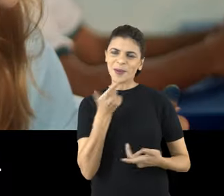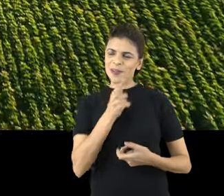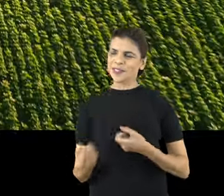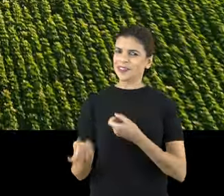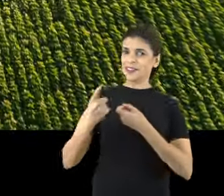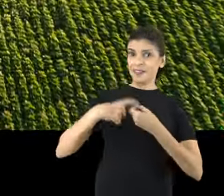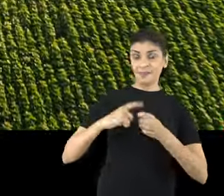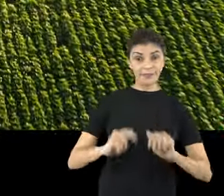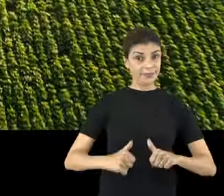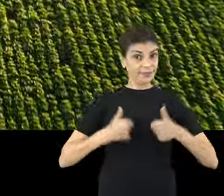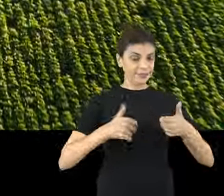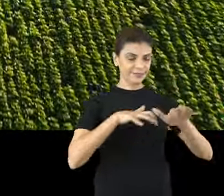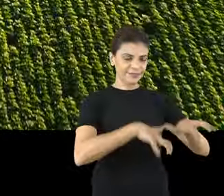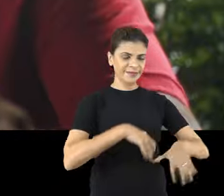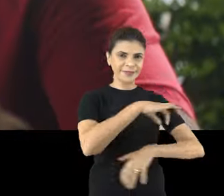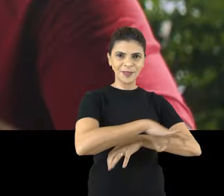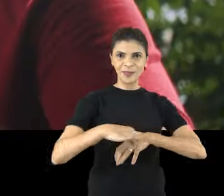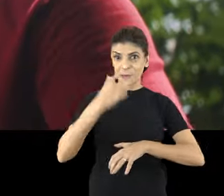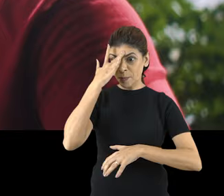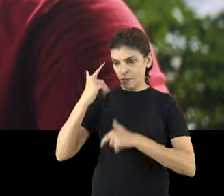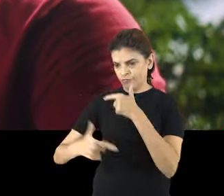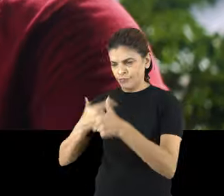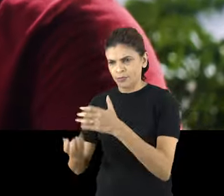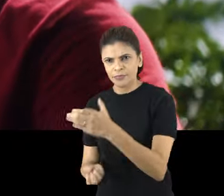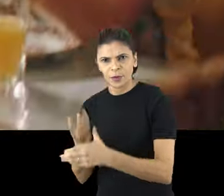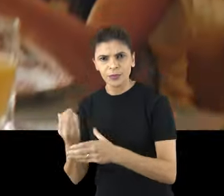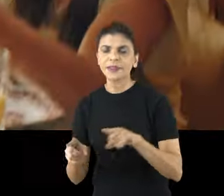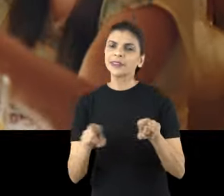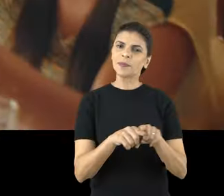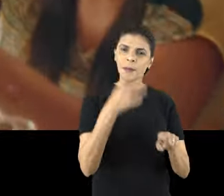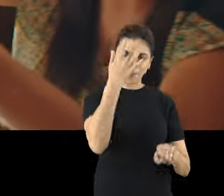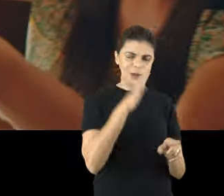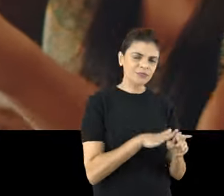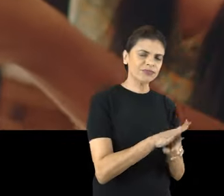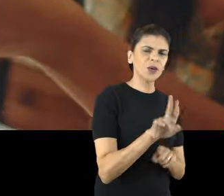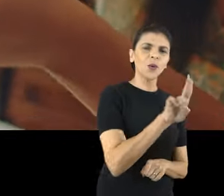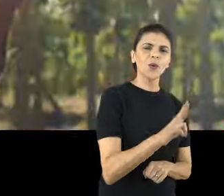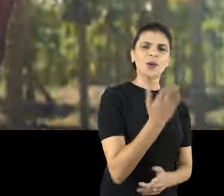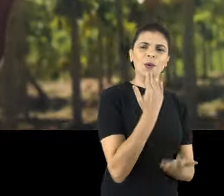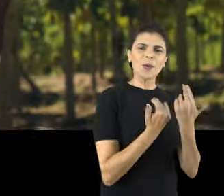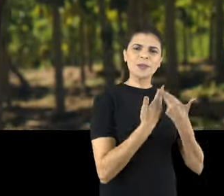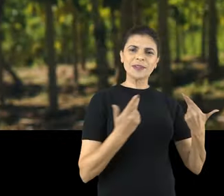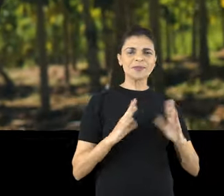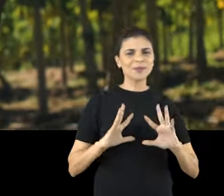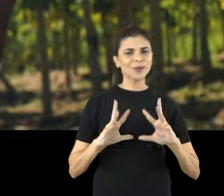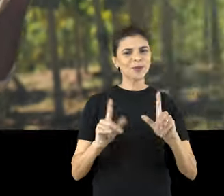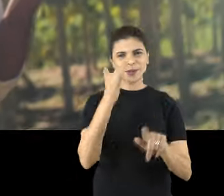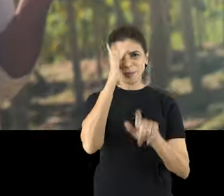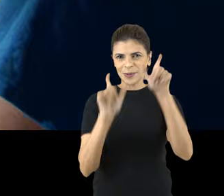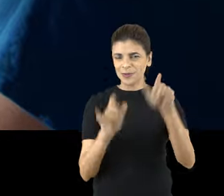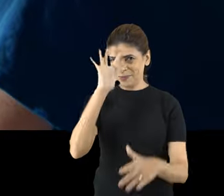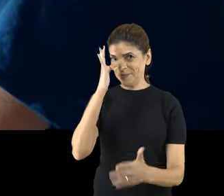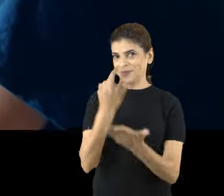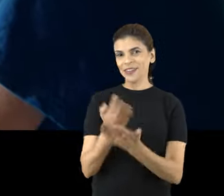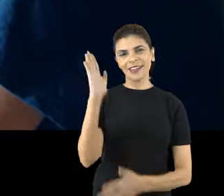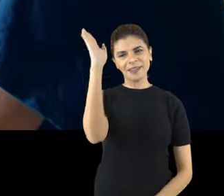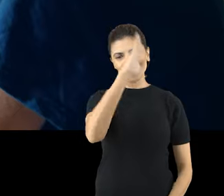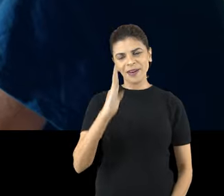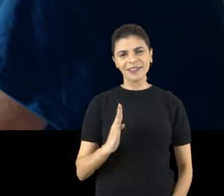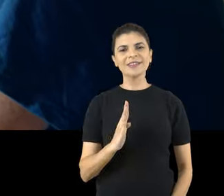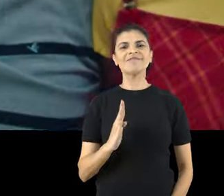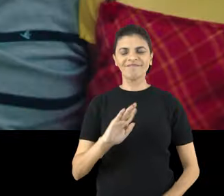oportunidades. Melhorar a agricultura é bom para quem produz, é bom para quem consome, é bom para todo mundo. Fé